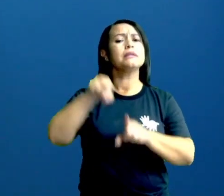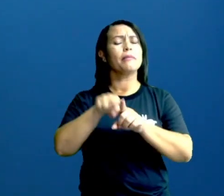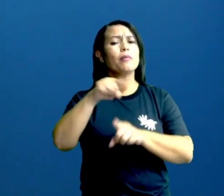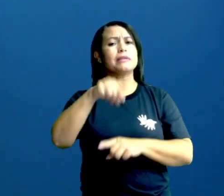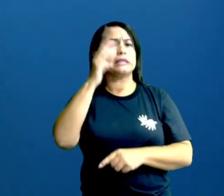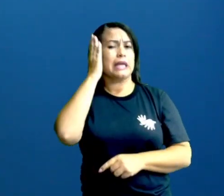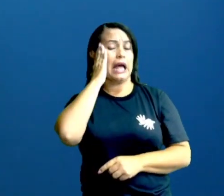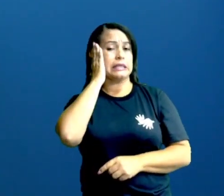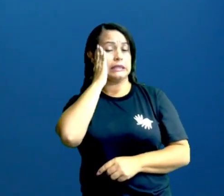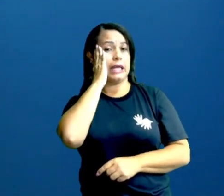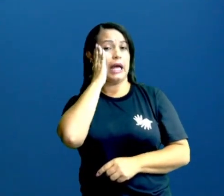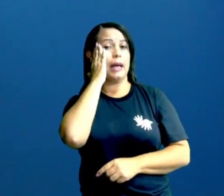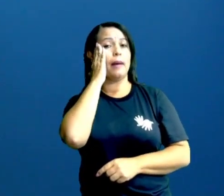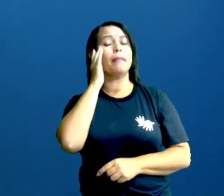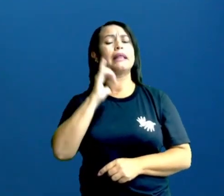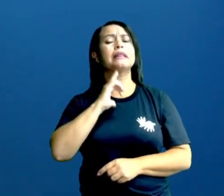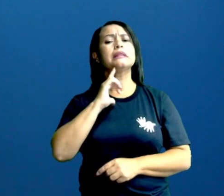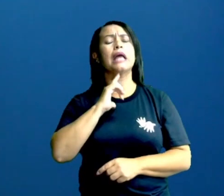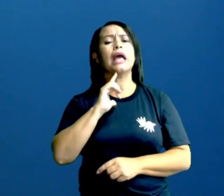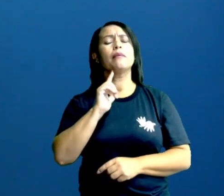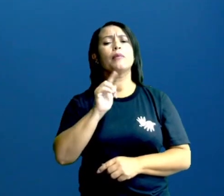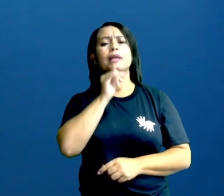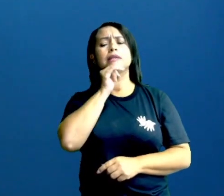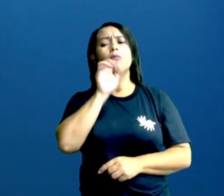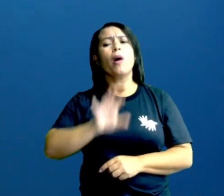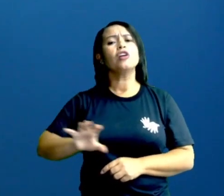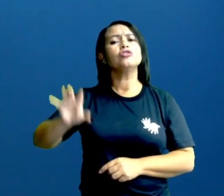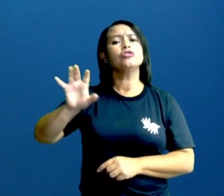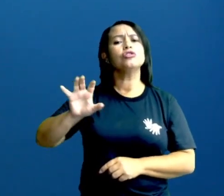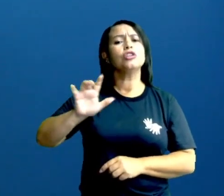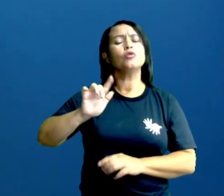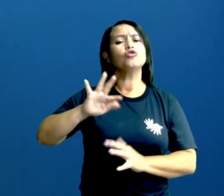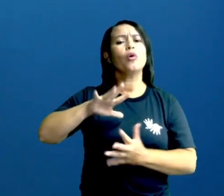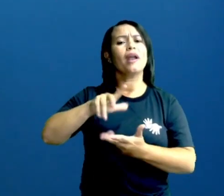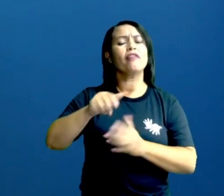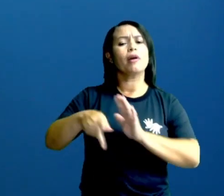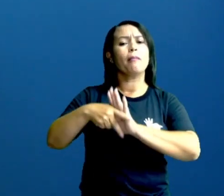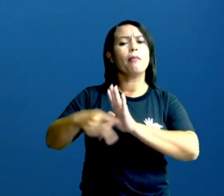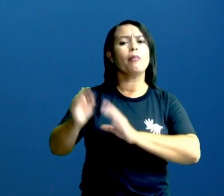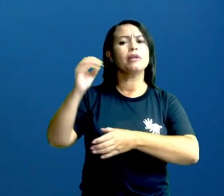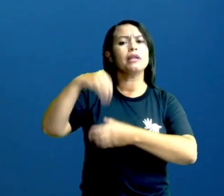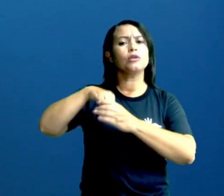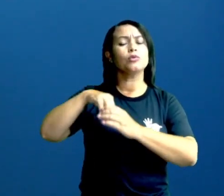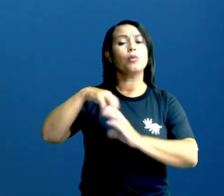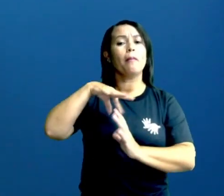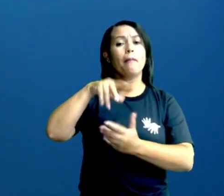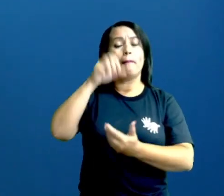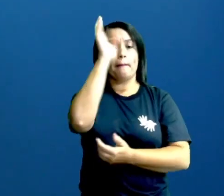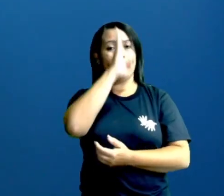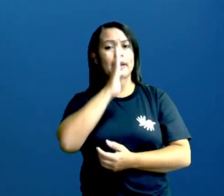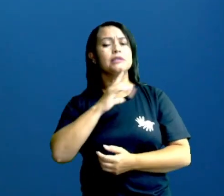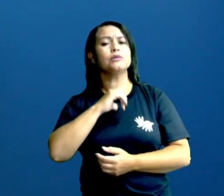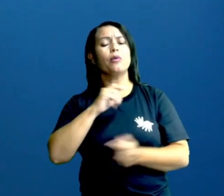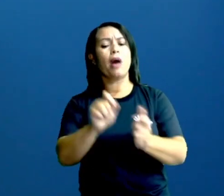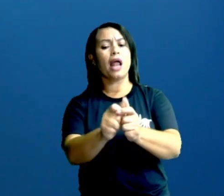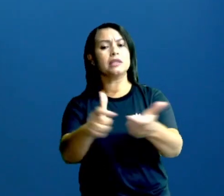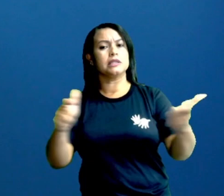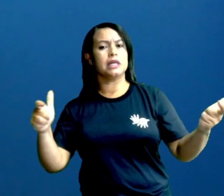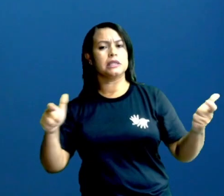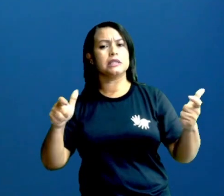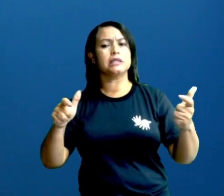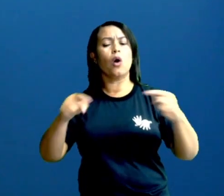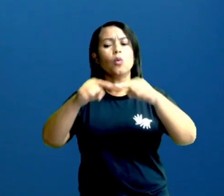região norte como vocês sabem é uma região geográfica do Brasil e apresentou uma grande extensão territorial essa grande extensão territorial